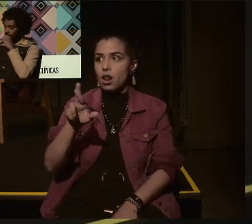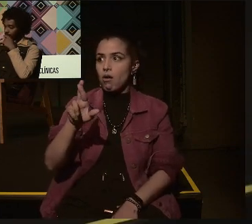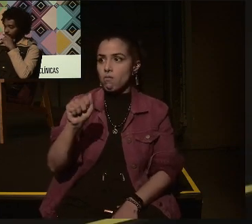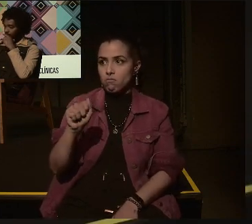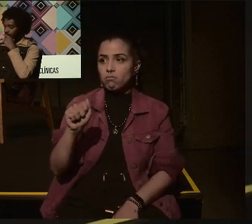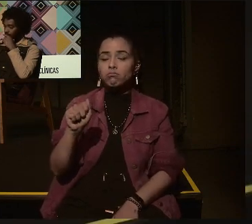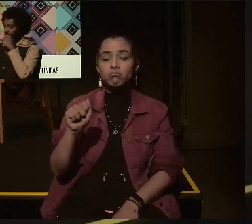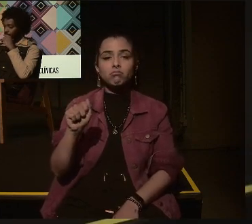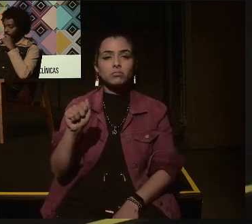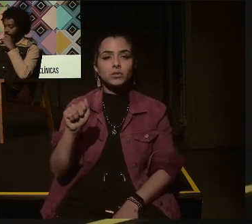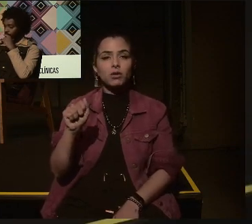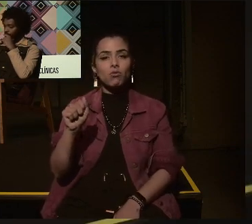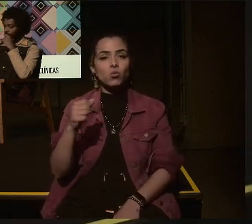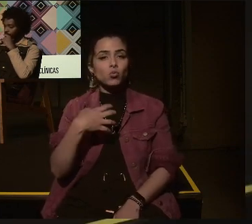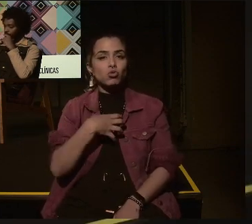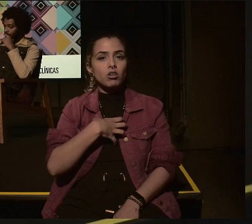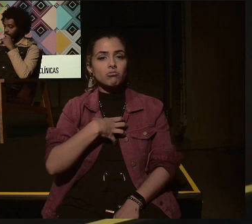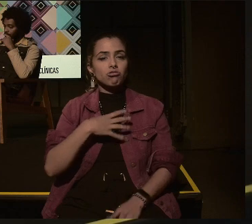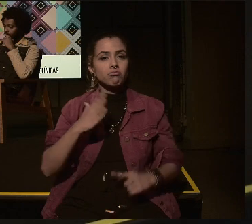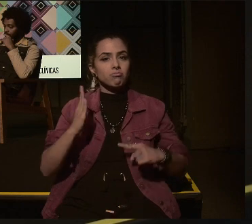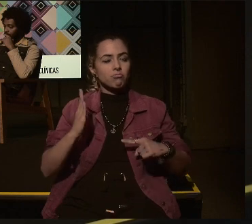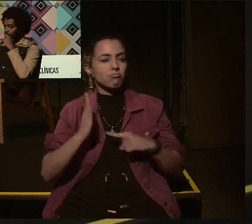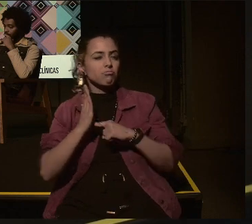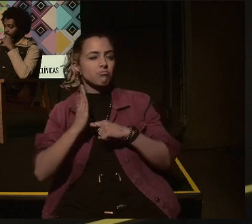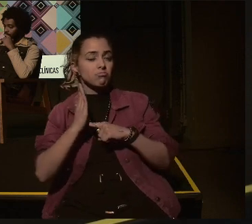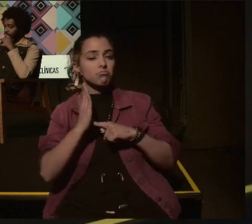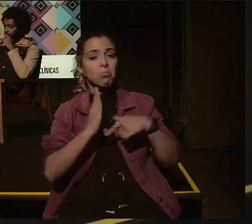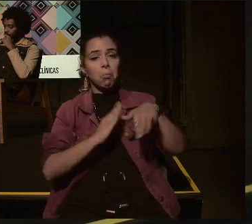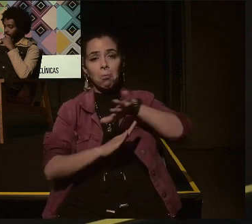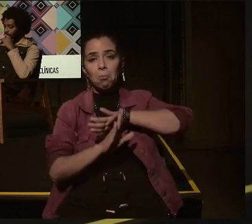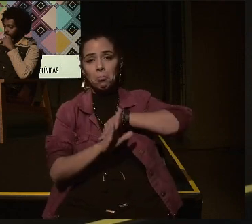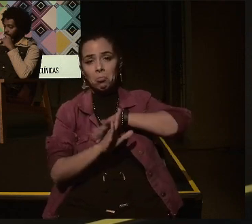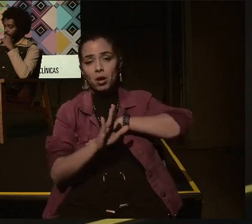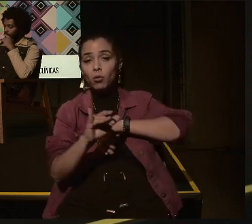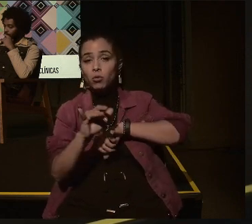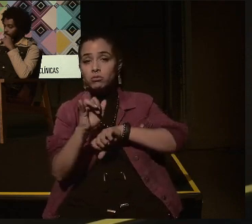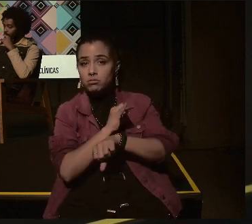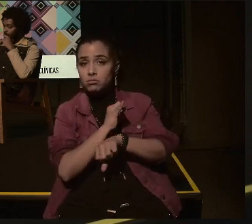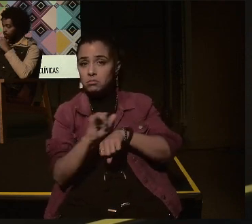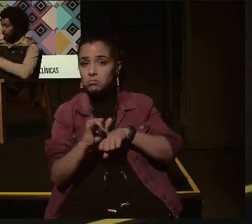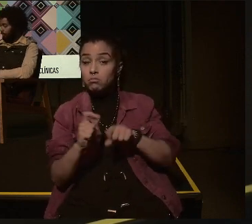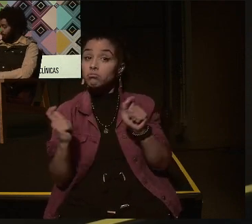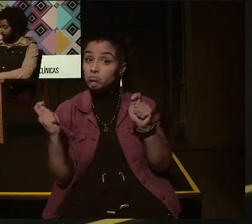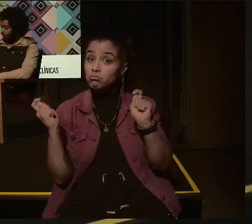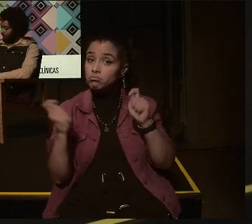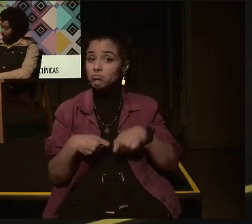a denúncia, ela é uma estratégia que ela pode servir